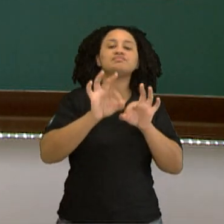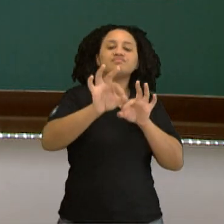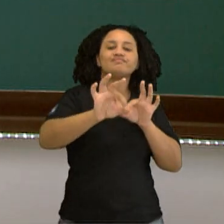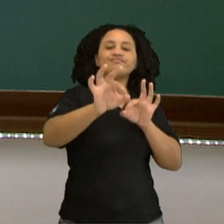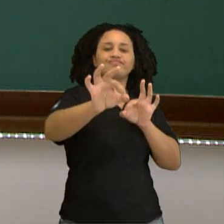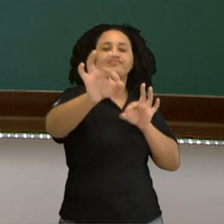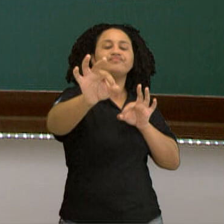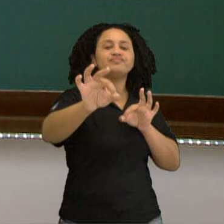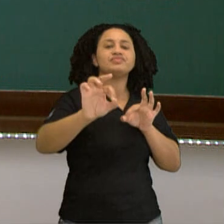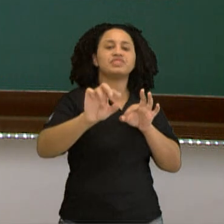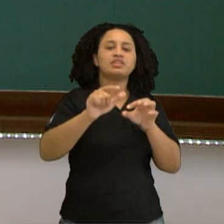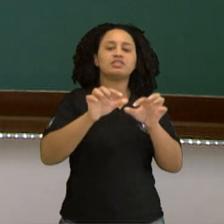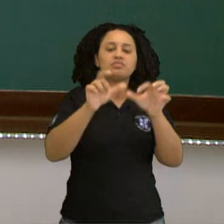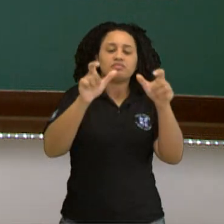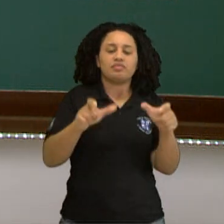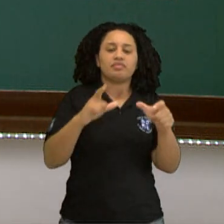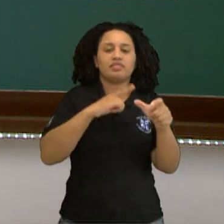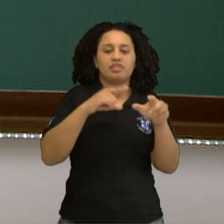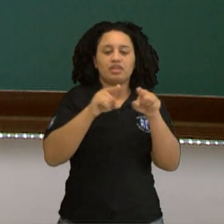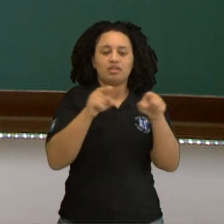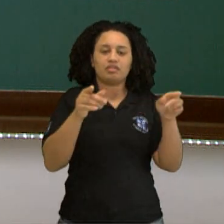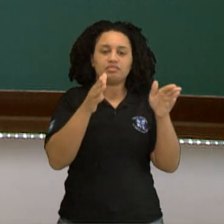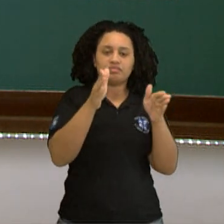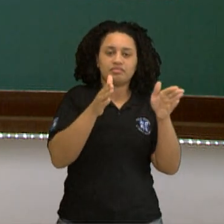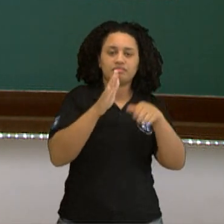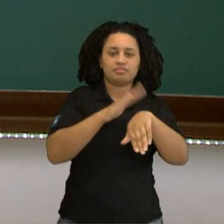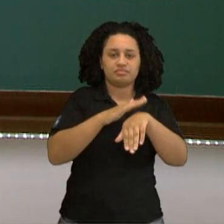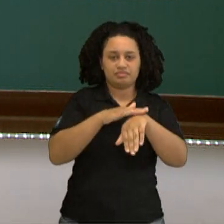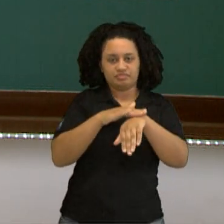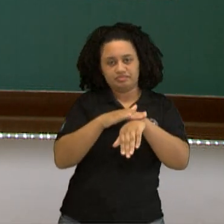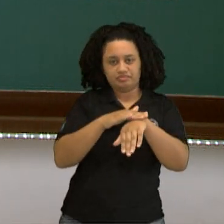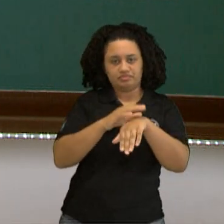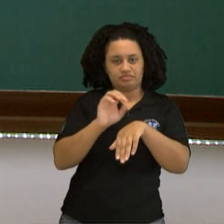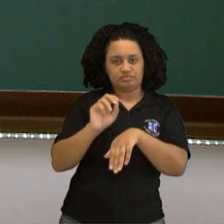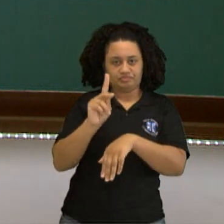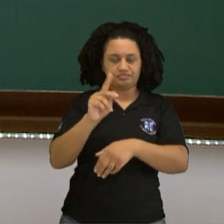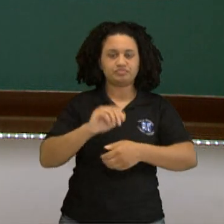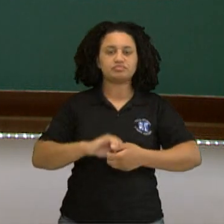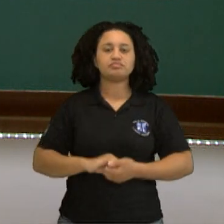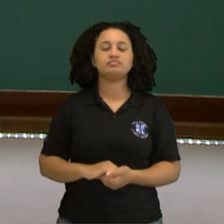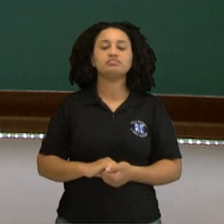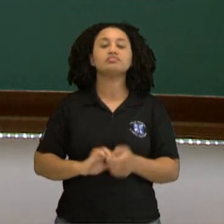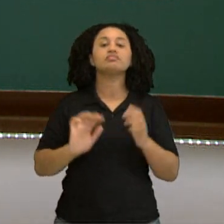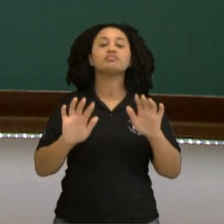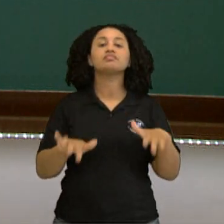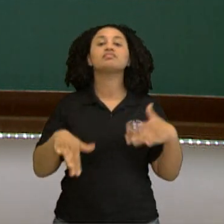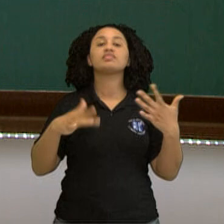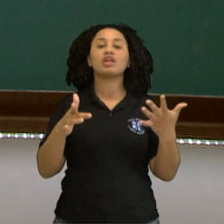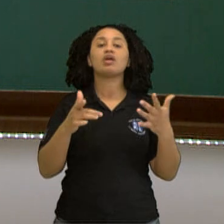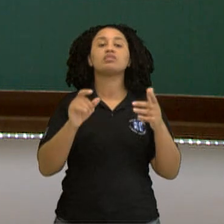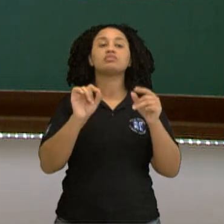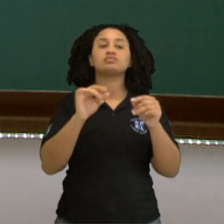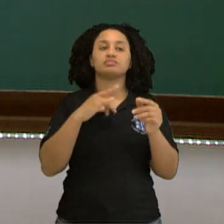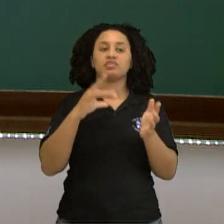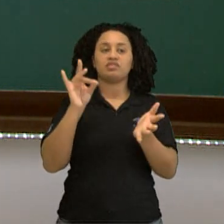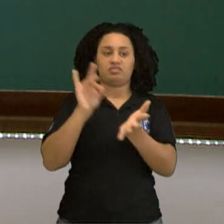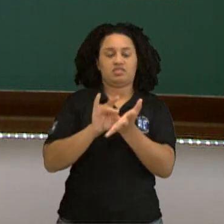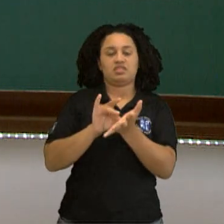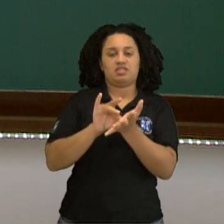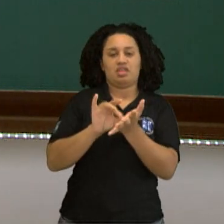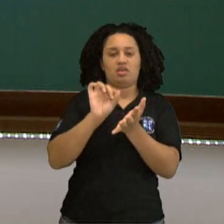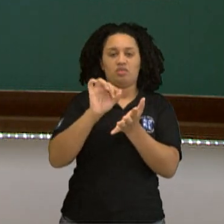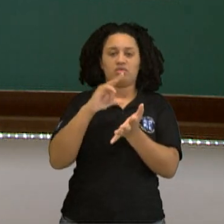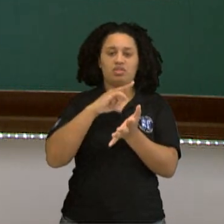objeto percorre no mesmo intervalo de tempo comparado com a velocidade menor, ok? Bem, a unidade oficial aqui do Sistema Internacional